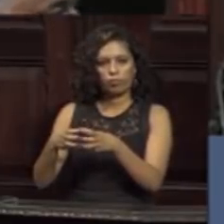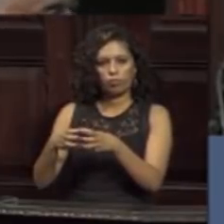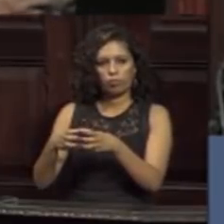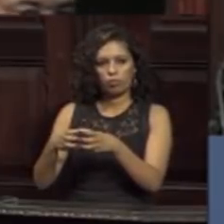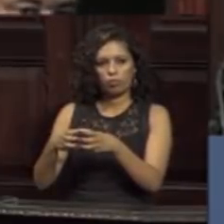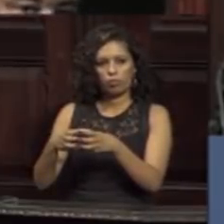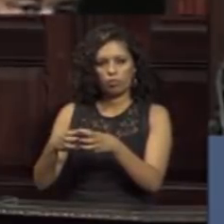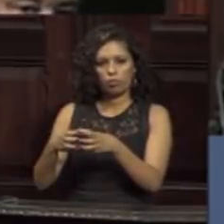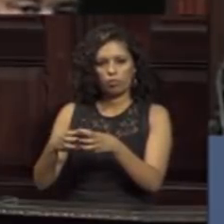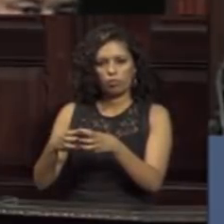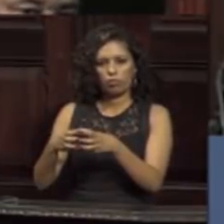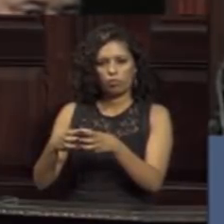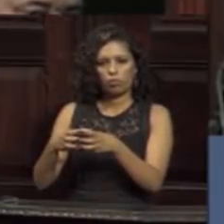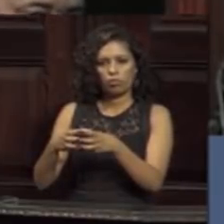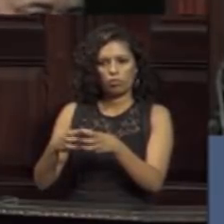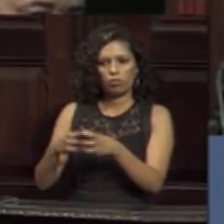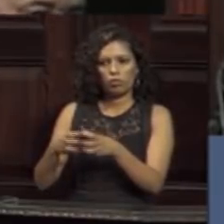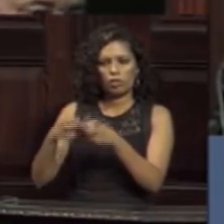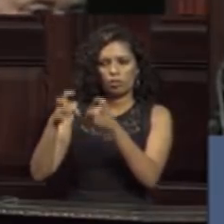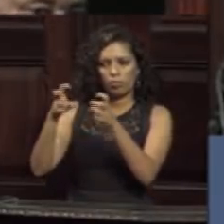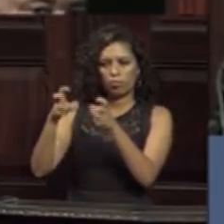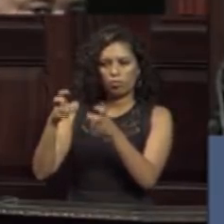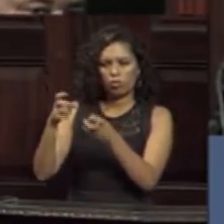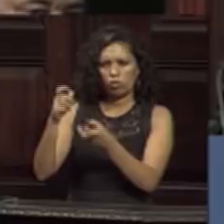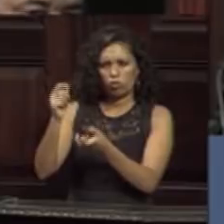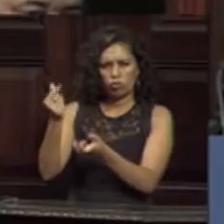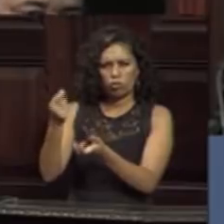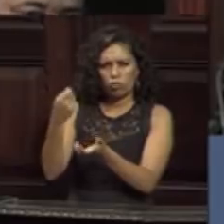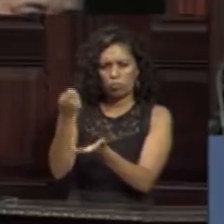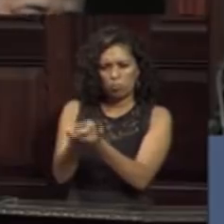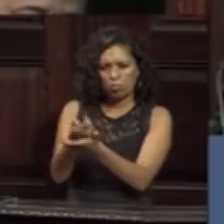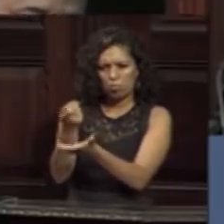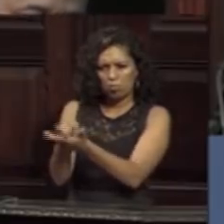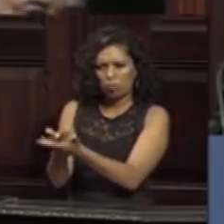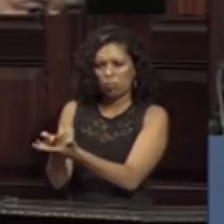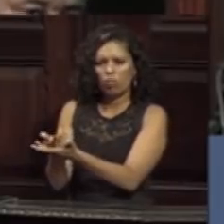de Tributação, Controle da Arrecadação Estadual e de Fiscalização dos Tributos Estaduais,